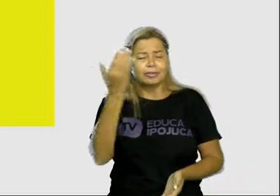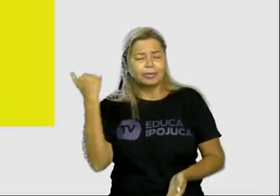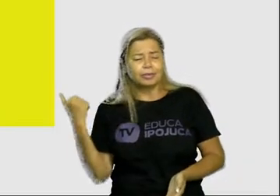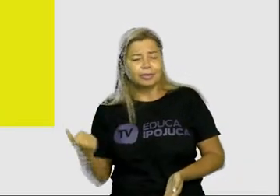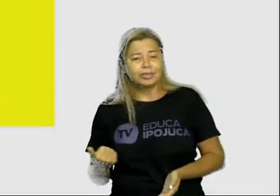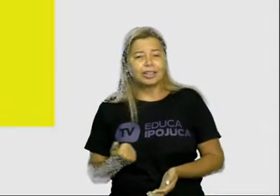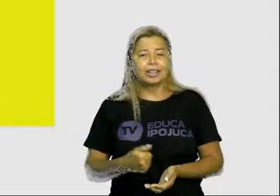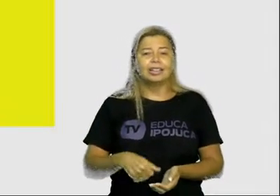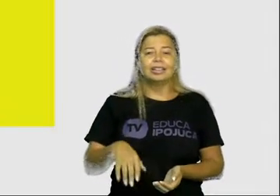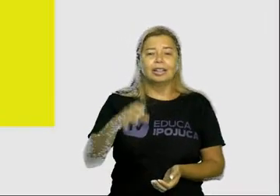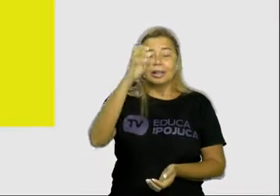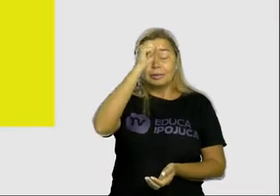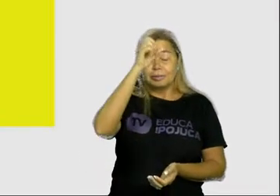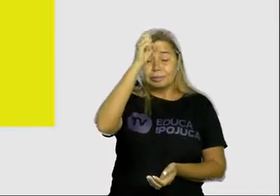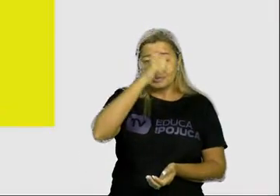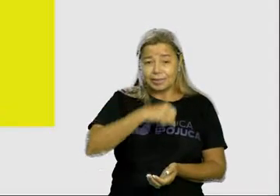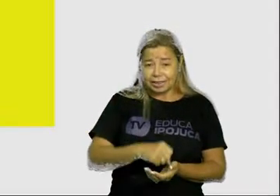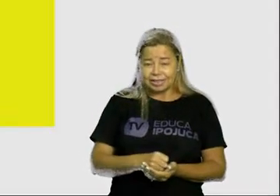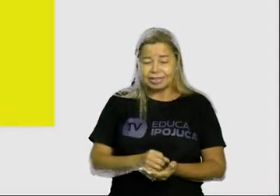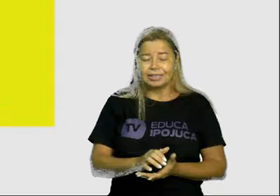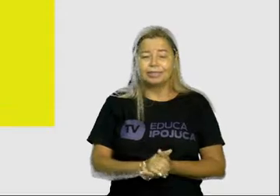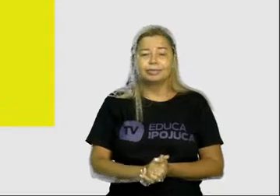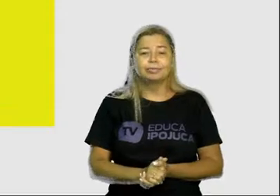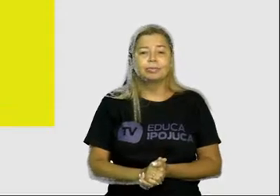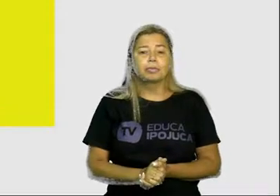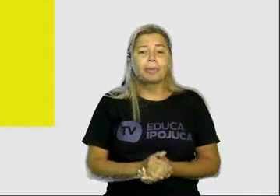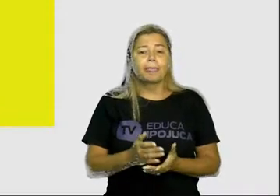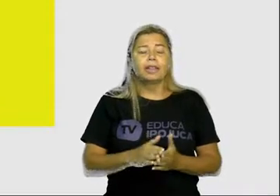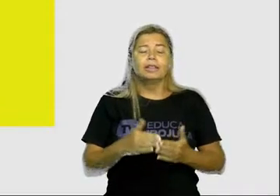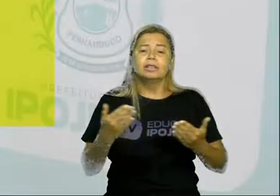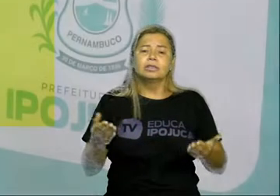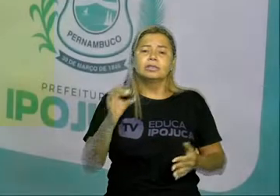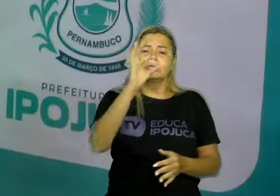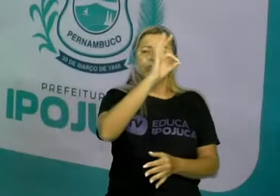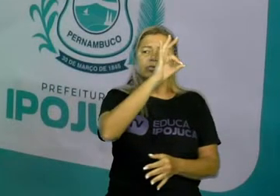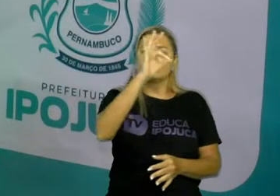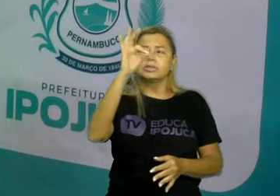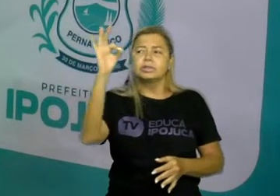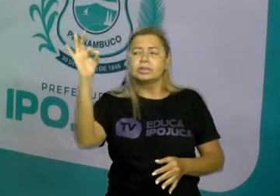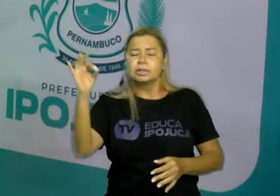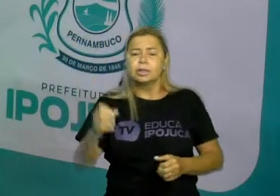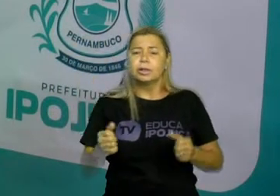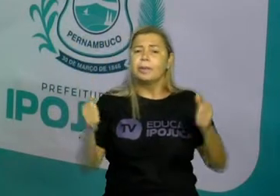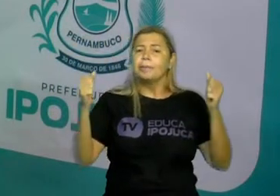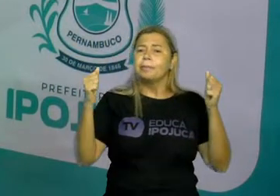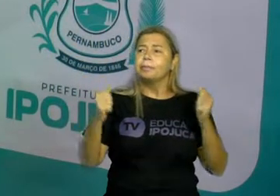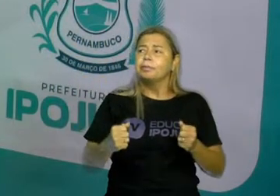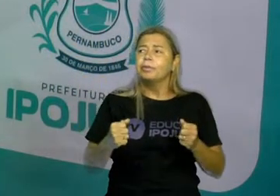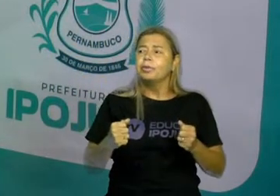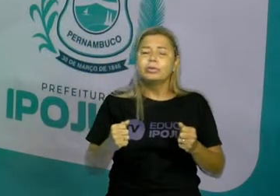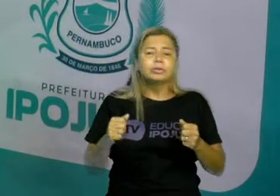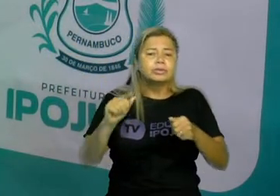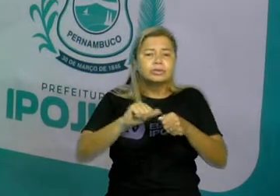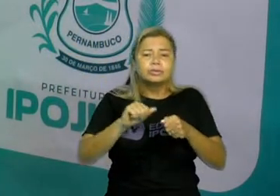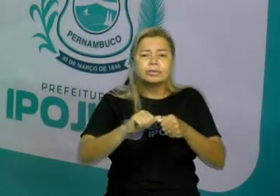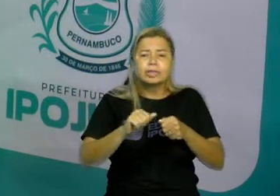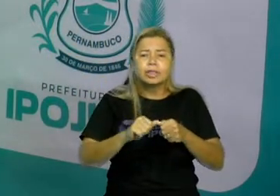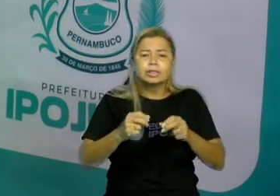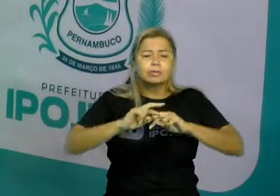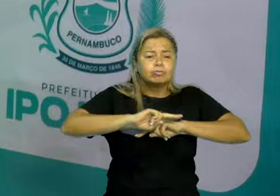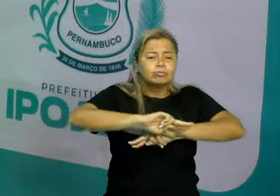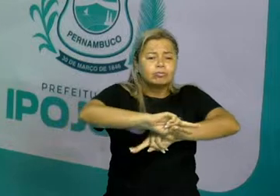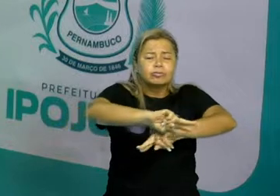lá? A linha. A gente sabe que a gente pode fazer várias atividades com a linha, né? E aqui a gente tem um